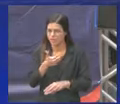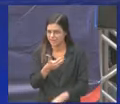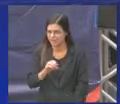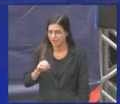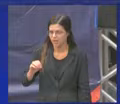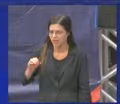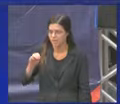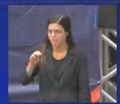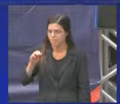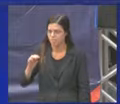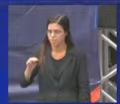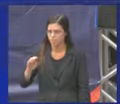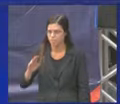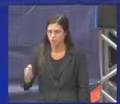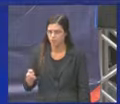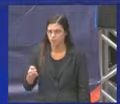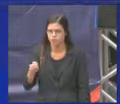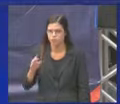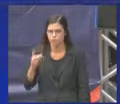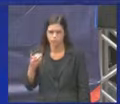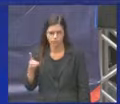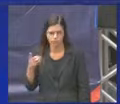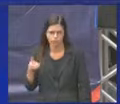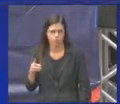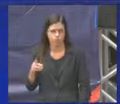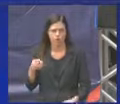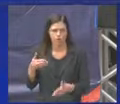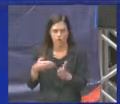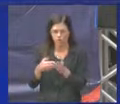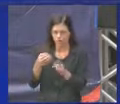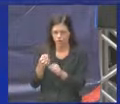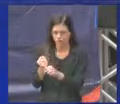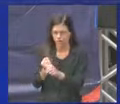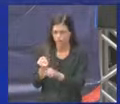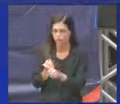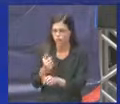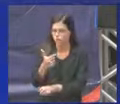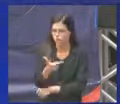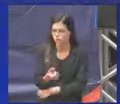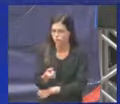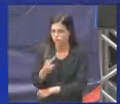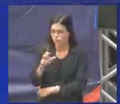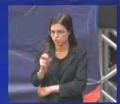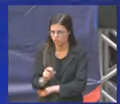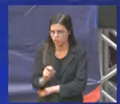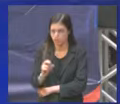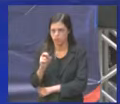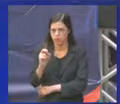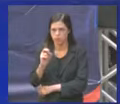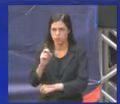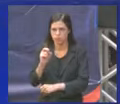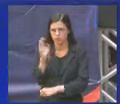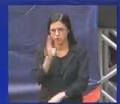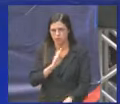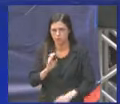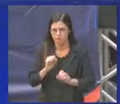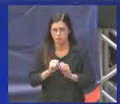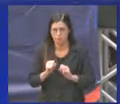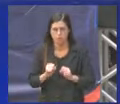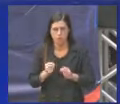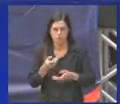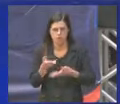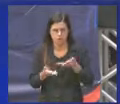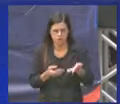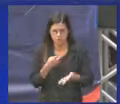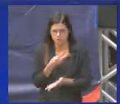de dólares no mercado de carbono até 2050. Né? Então, o país pode atender a quase 36% dessa